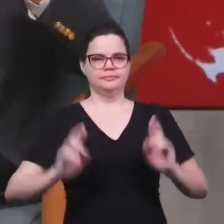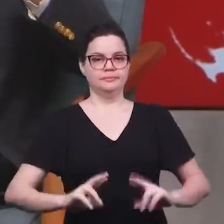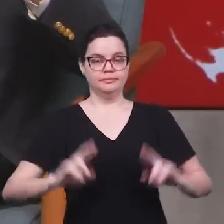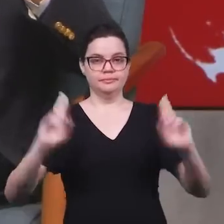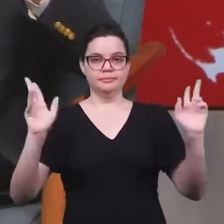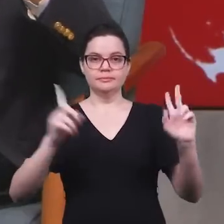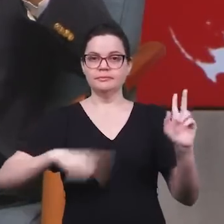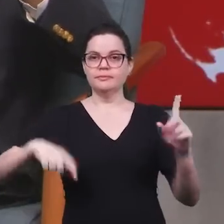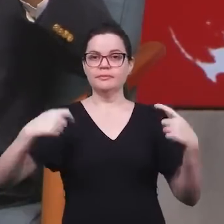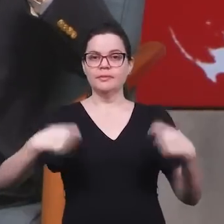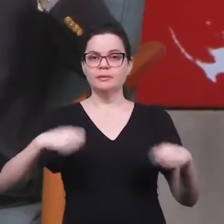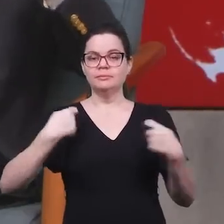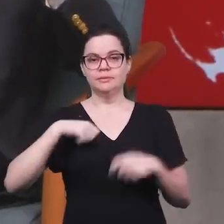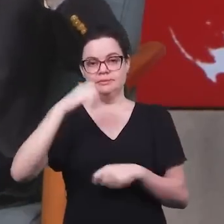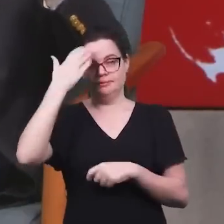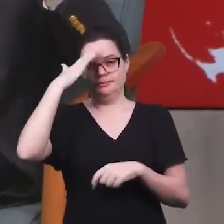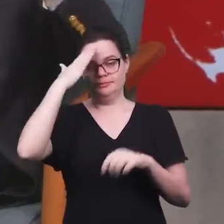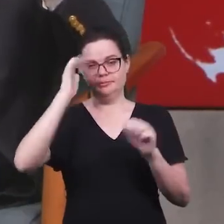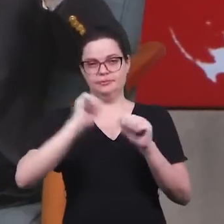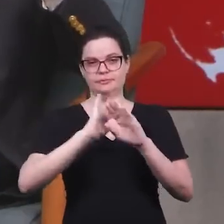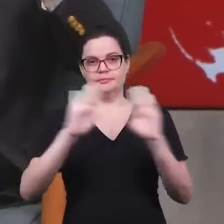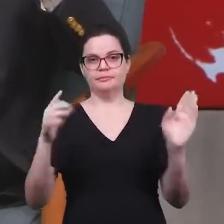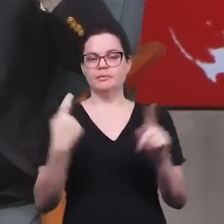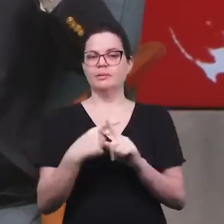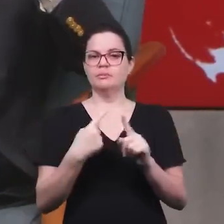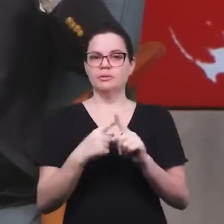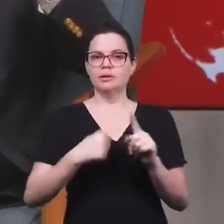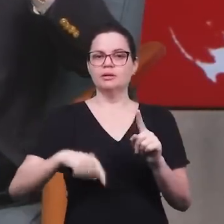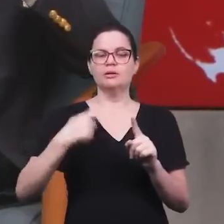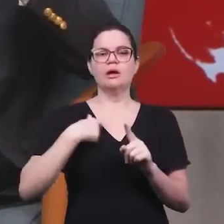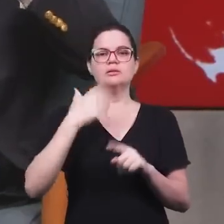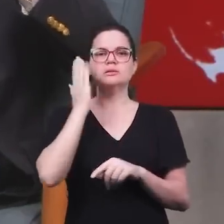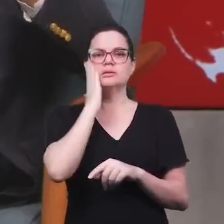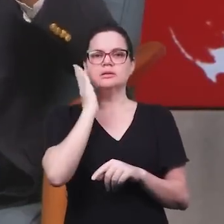nós precisamos entender, porque isso é até didático.